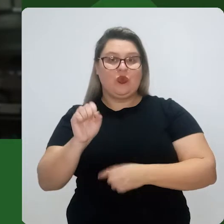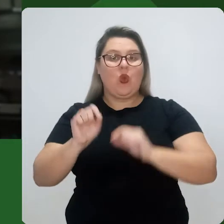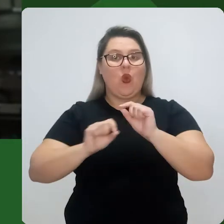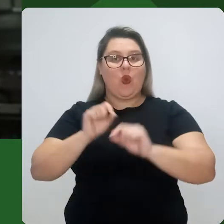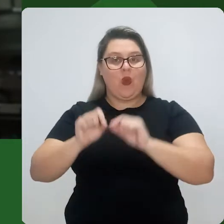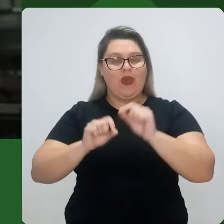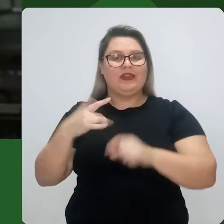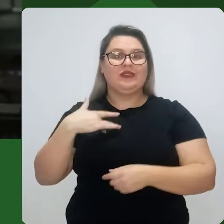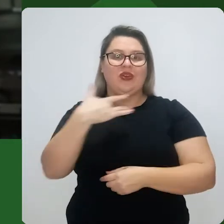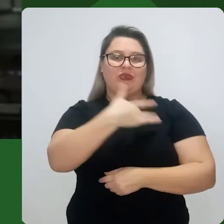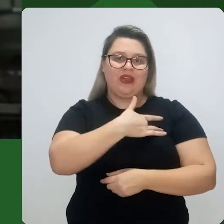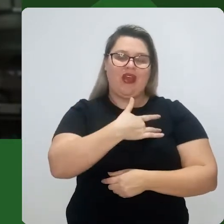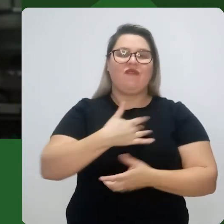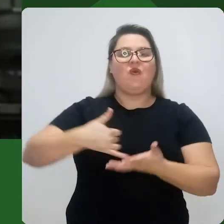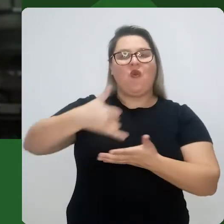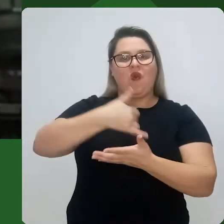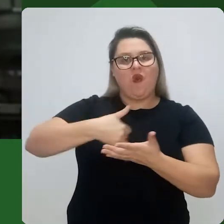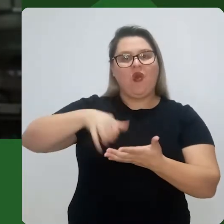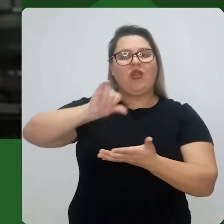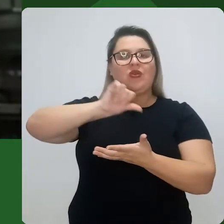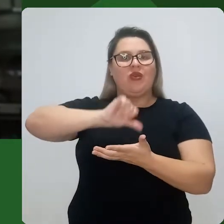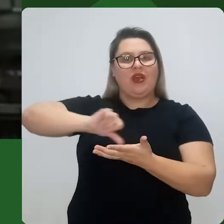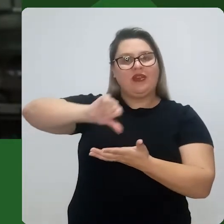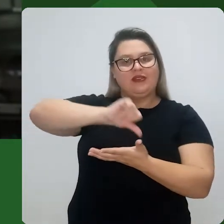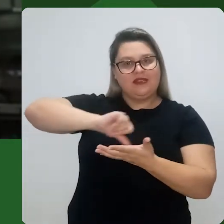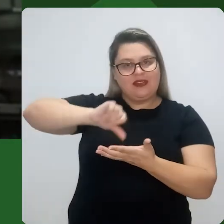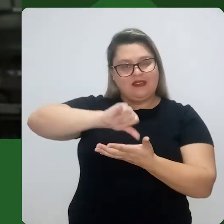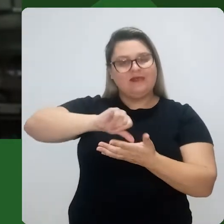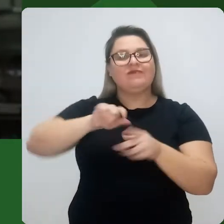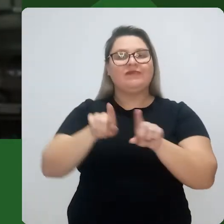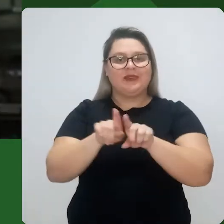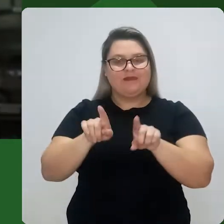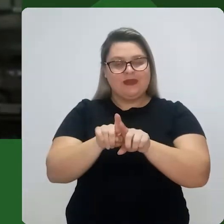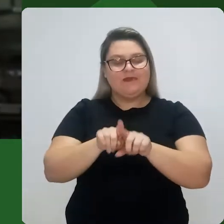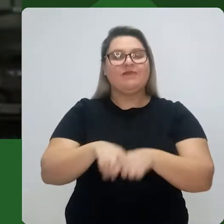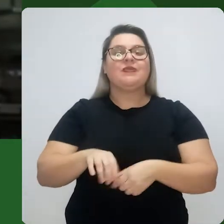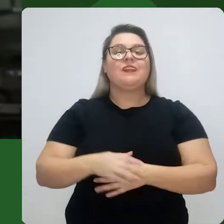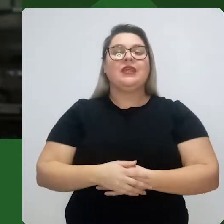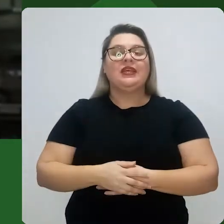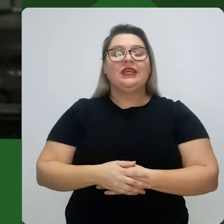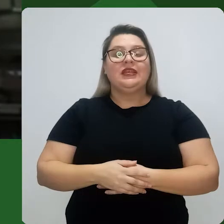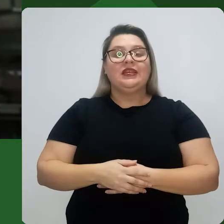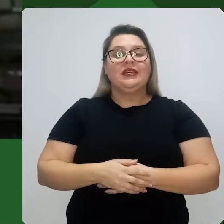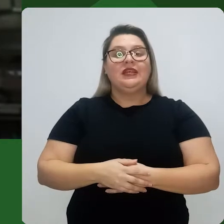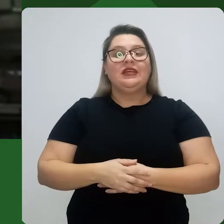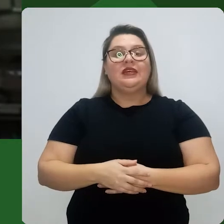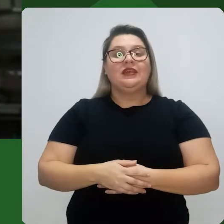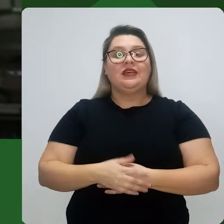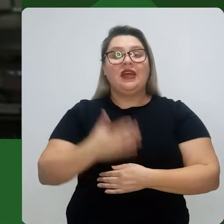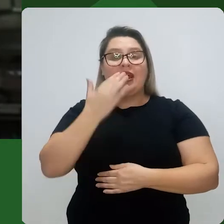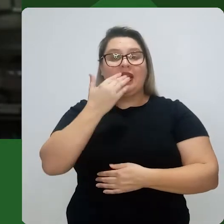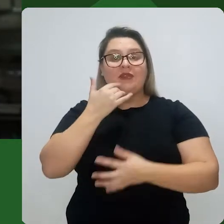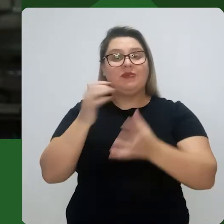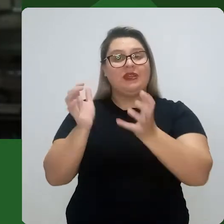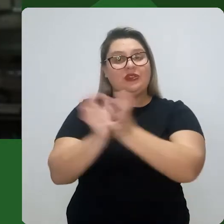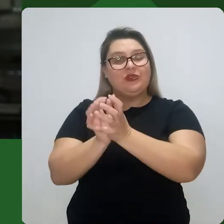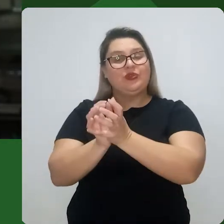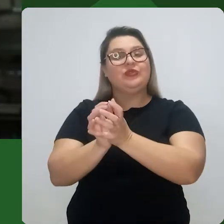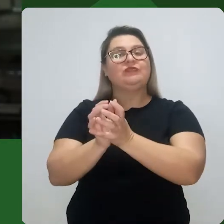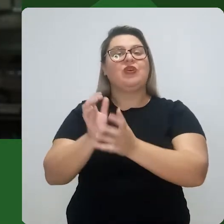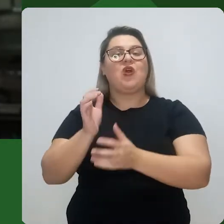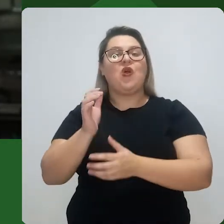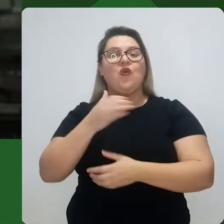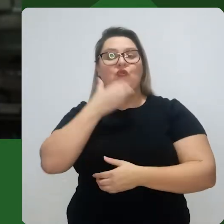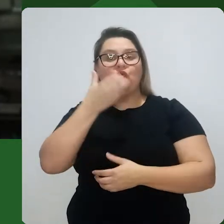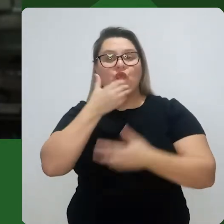e azeites insaturados. É importante também utilizar alimentos ricos em compostos bioativos,